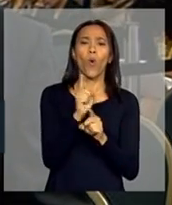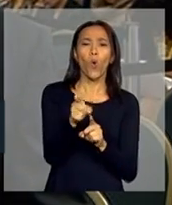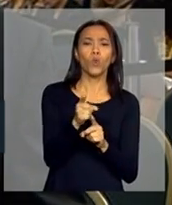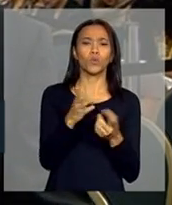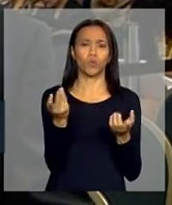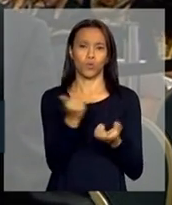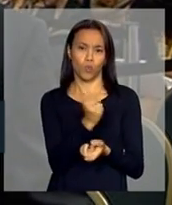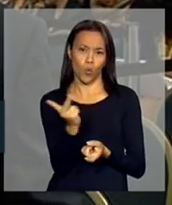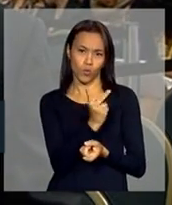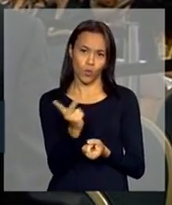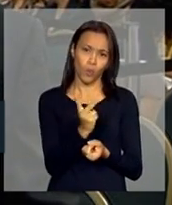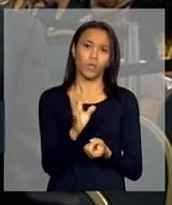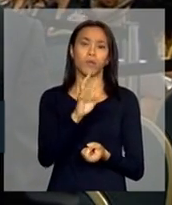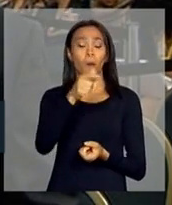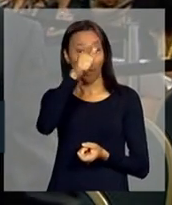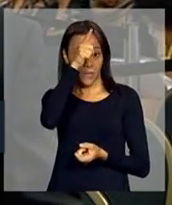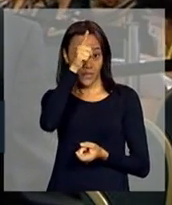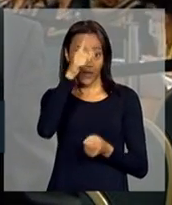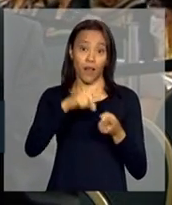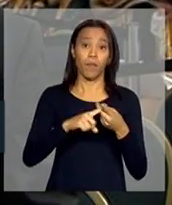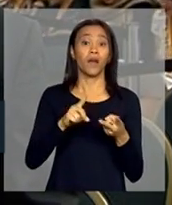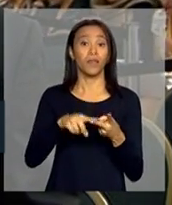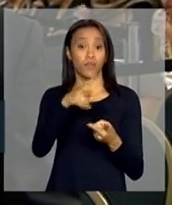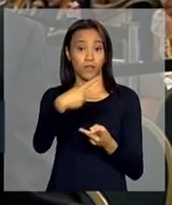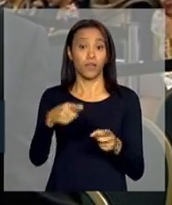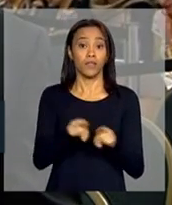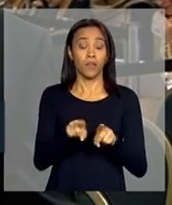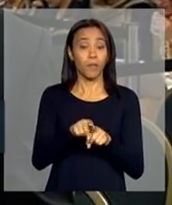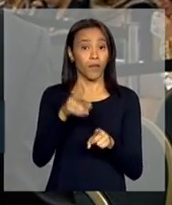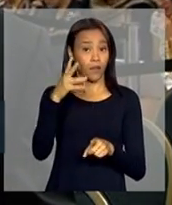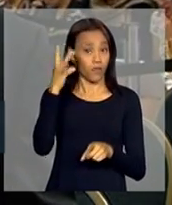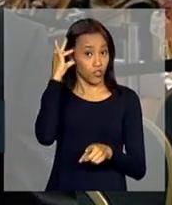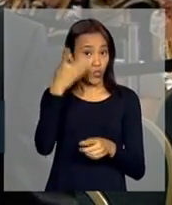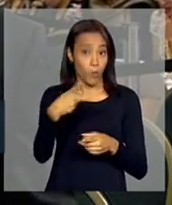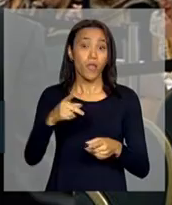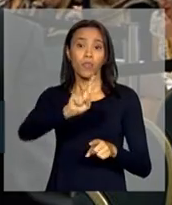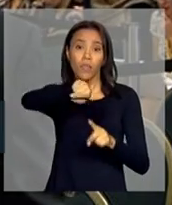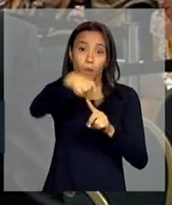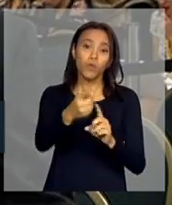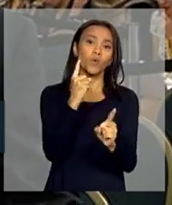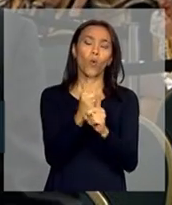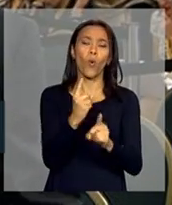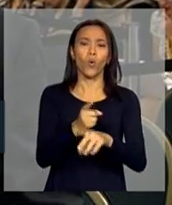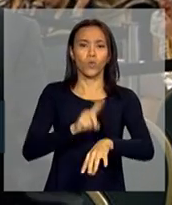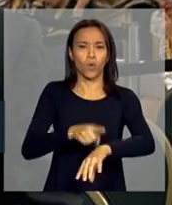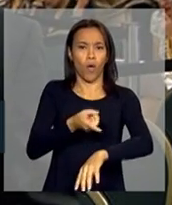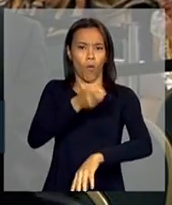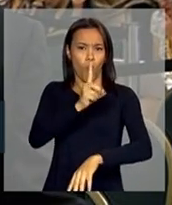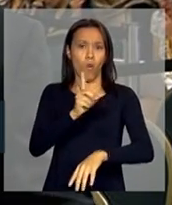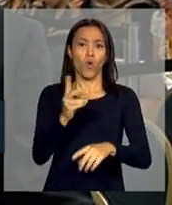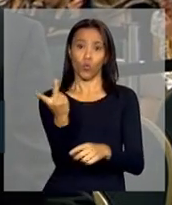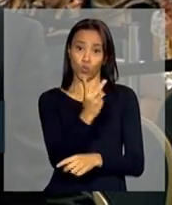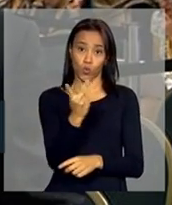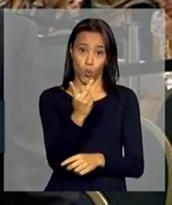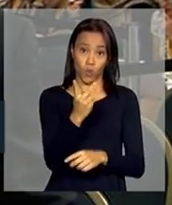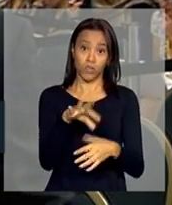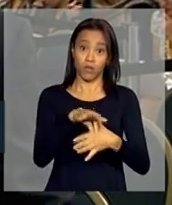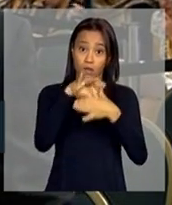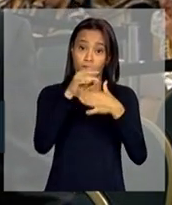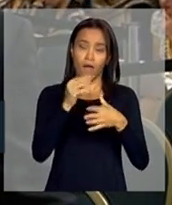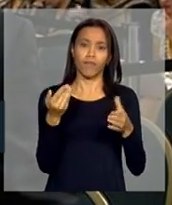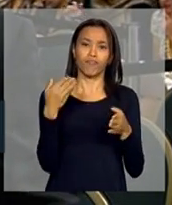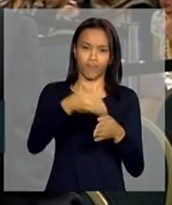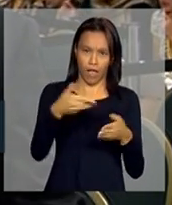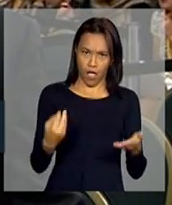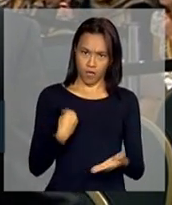bilateral com o presidente da Alemanha yaring gauk após esse encontro às 13 horas os dois líderes vem aqui para essa sala